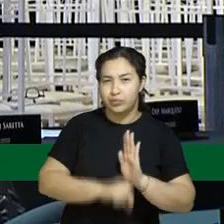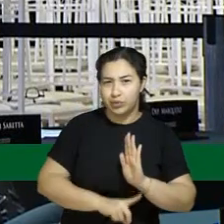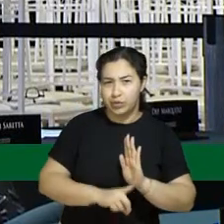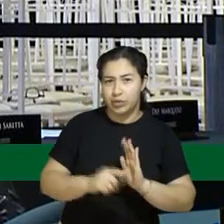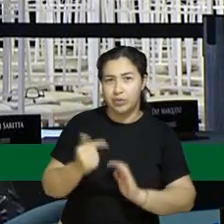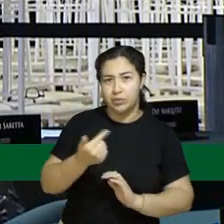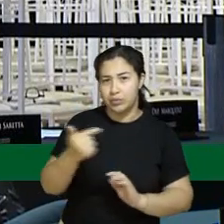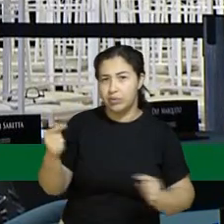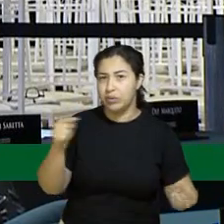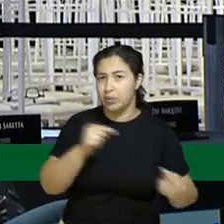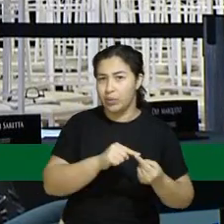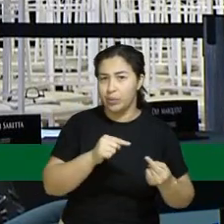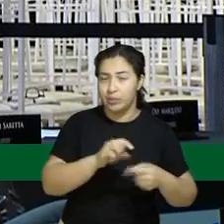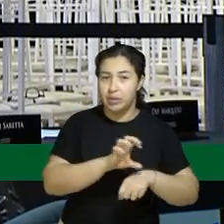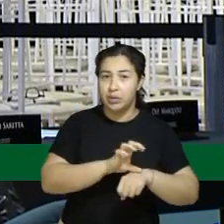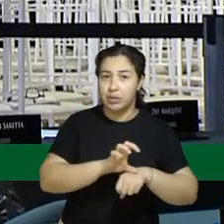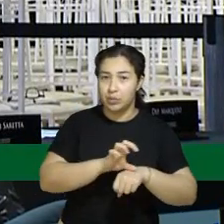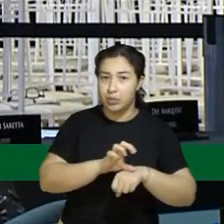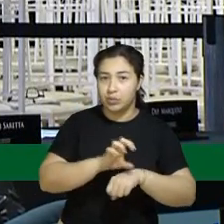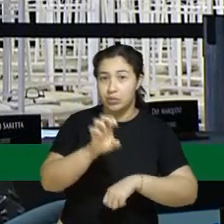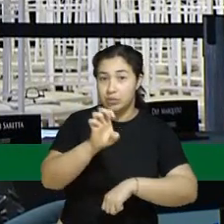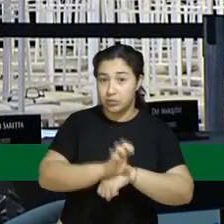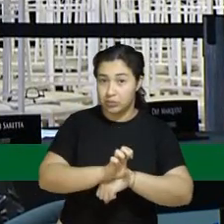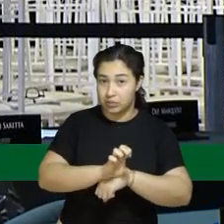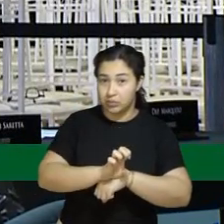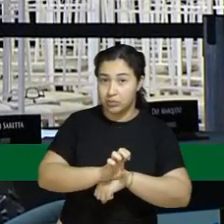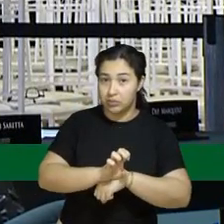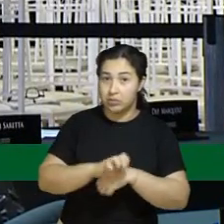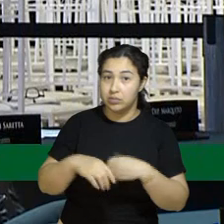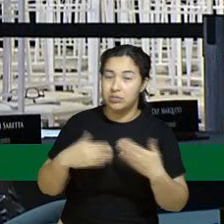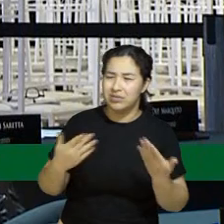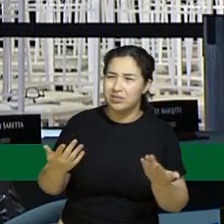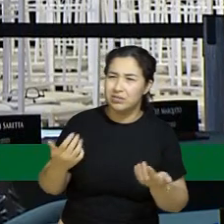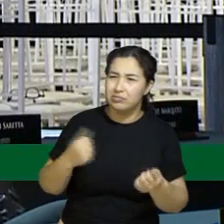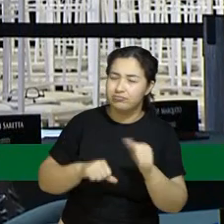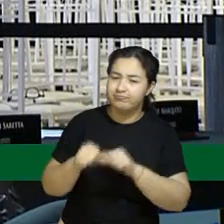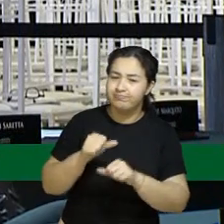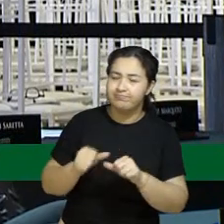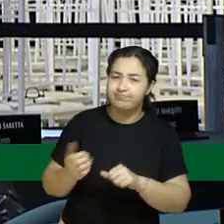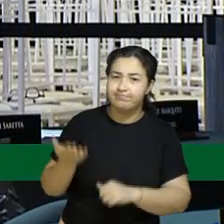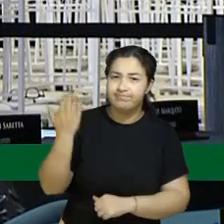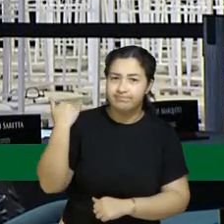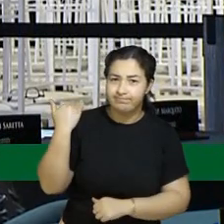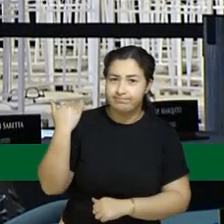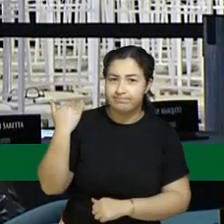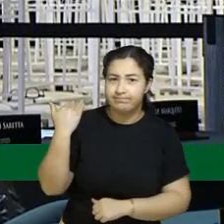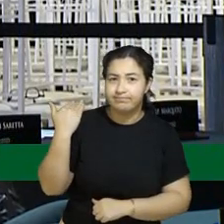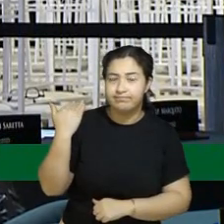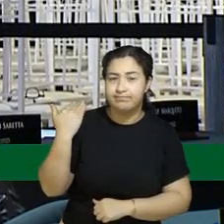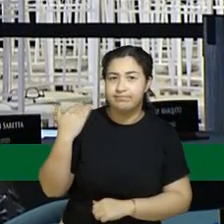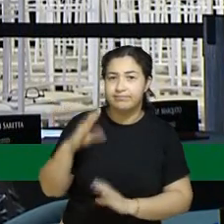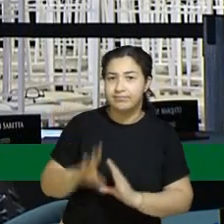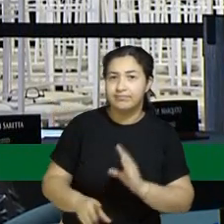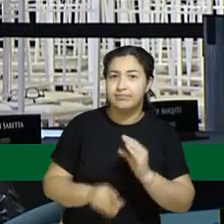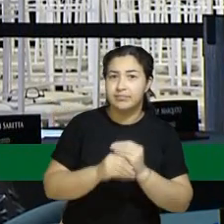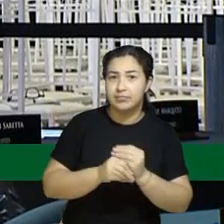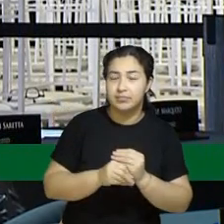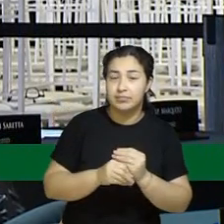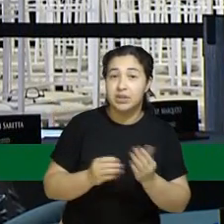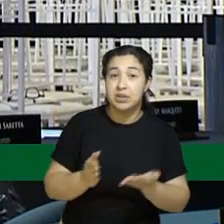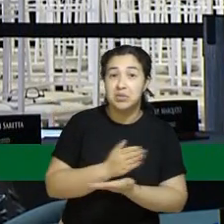ainda na Constituição do Estado. Então, qual que era a situação anterior à emenda constitucional? Ficava a Deus dará,